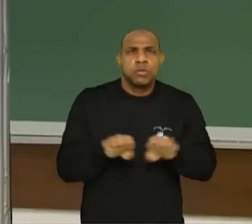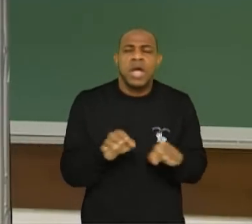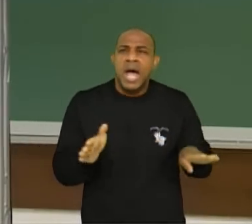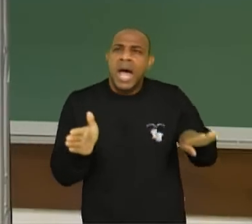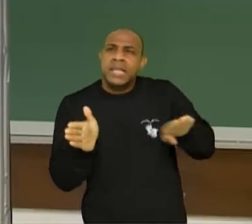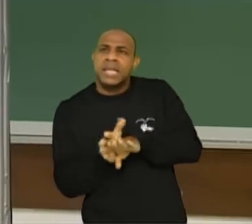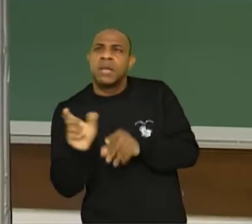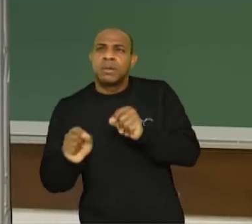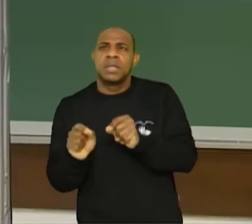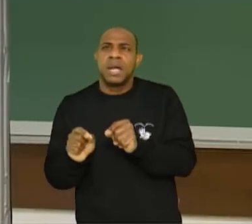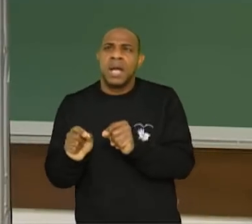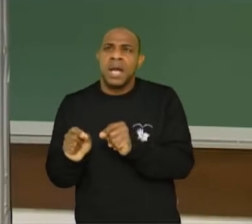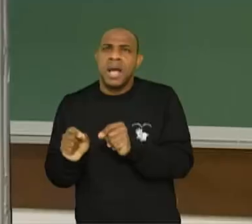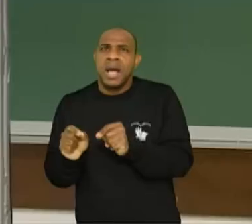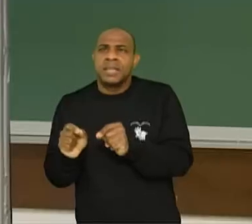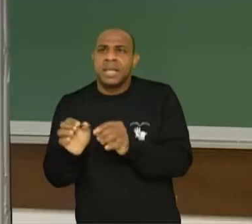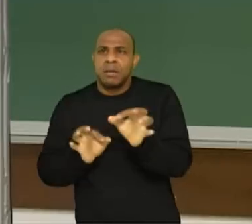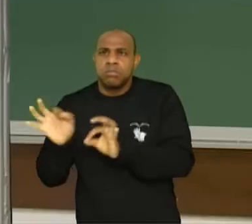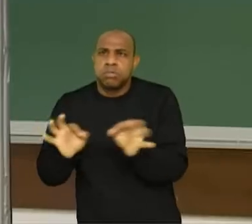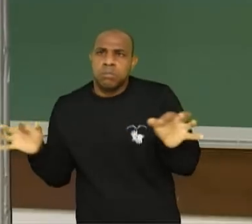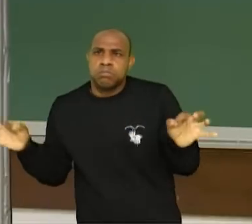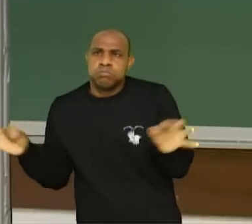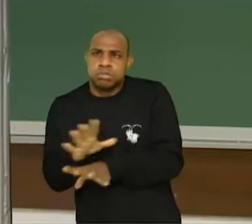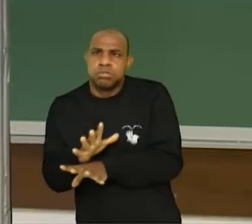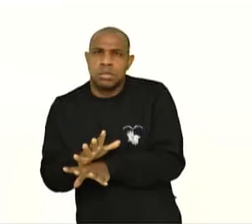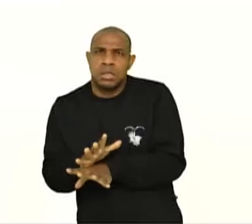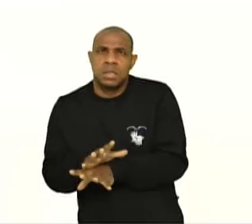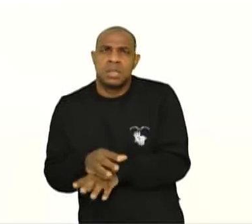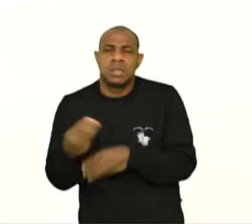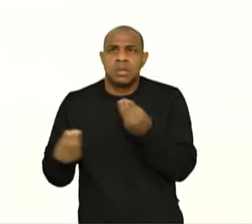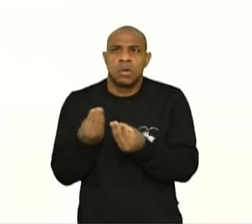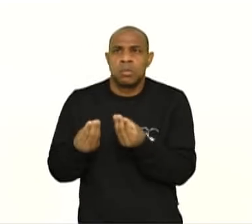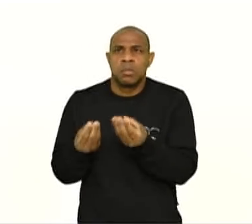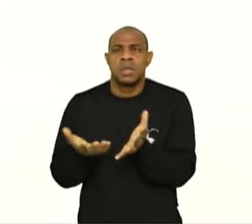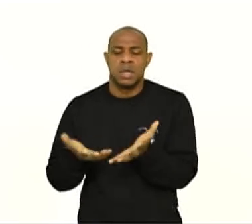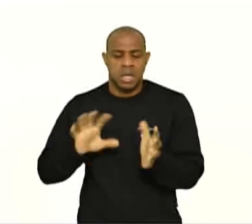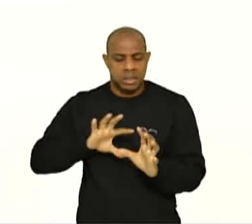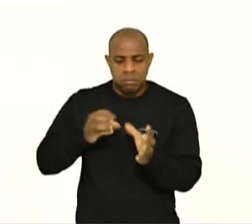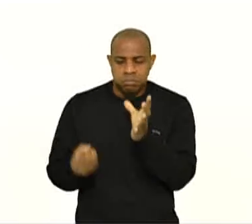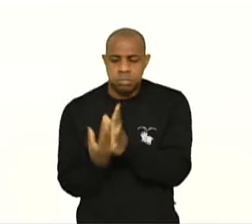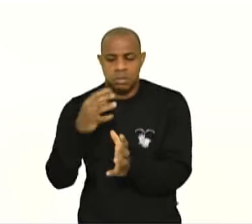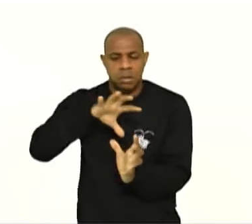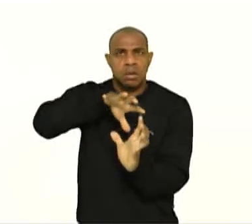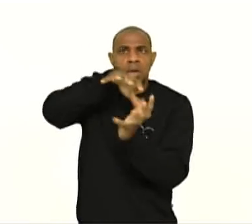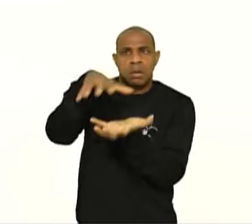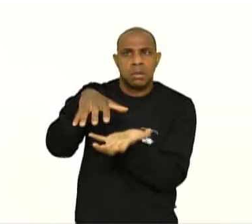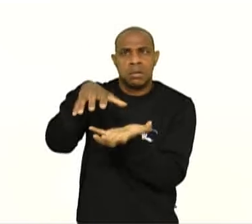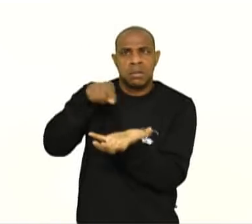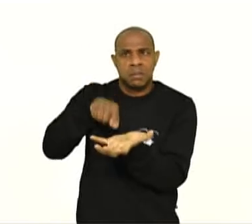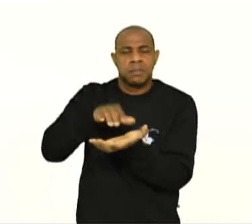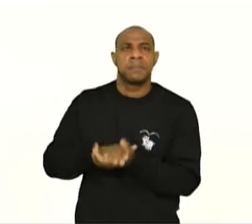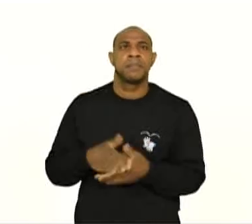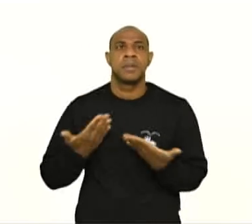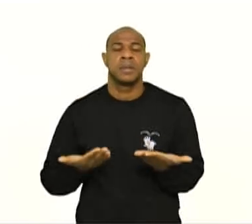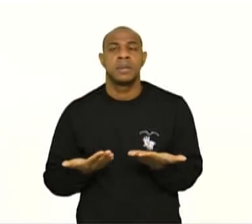até a forma mais complexa de organização, a qual pode envolver o planeta de um modo geral. Com relação a isso, a